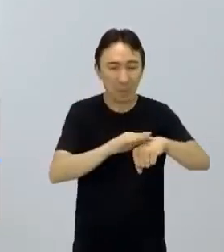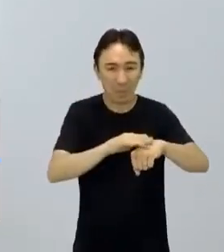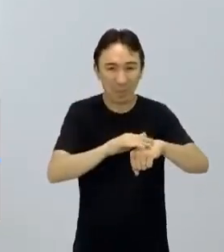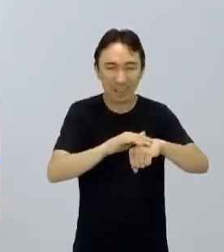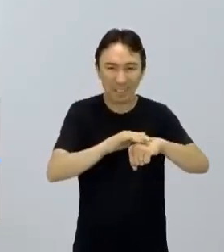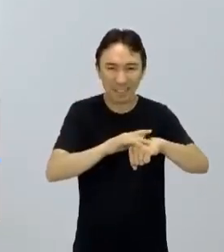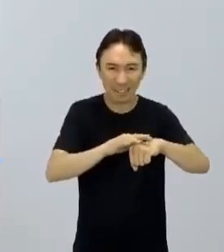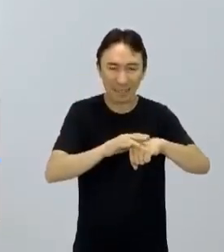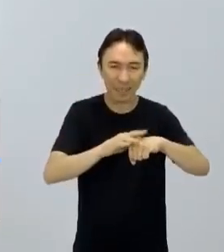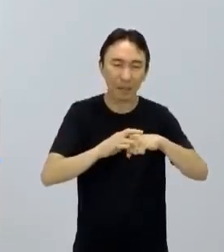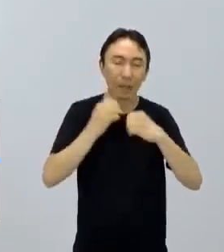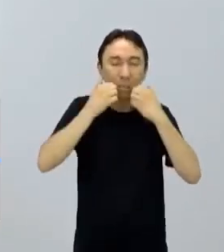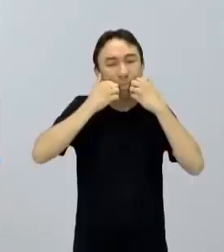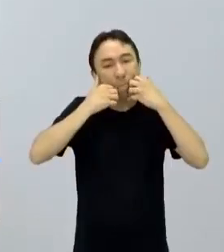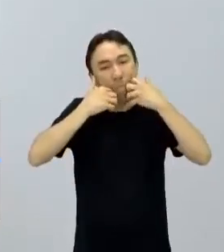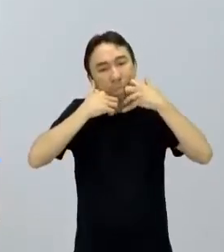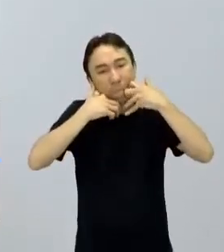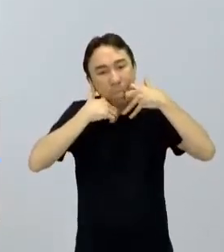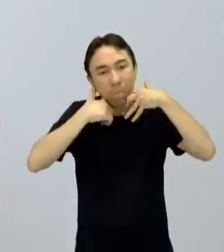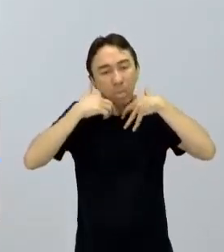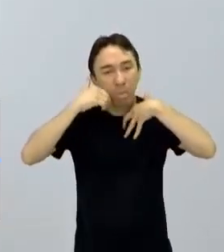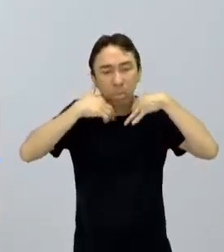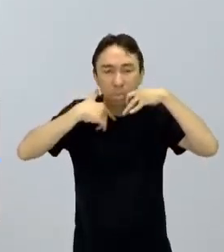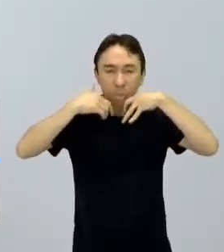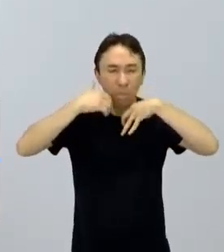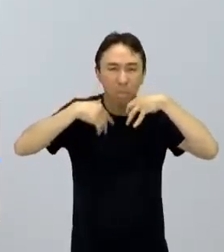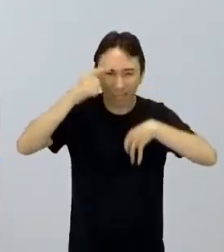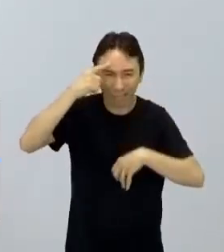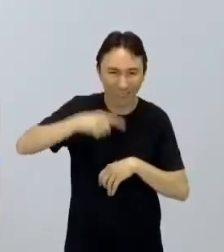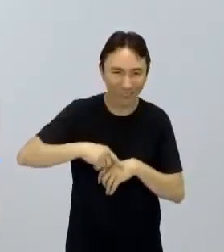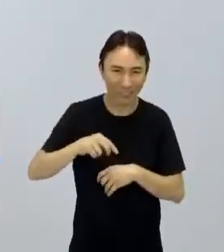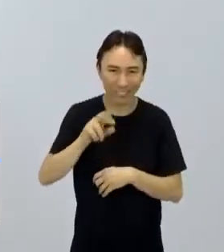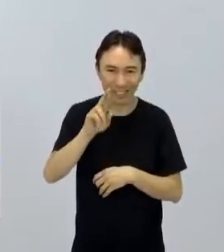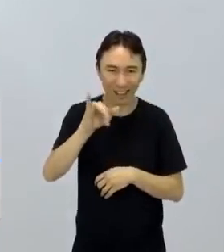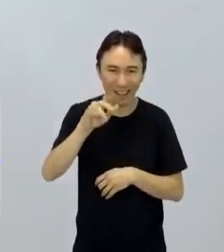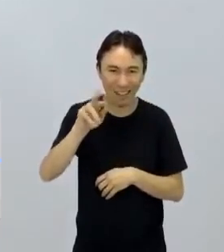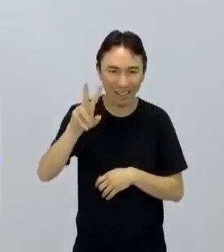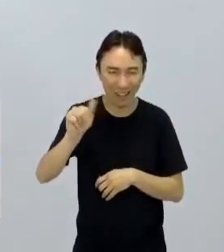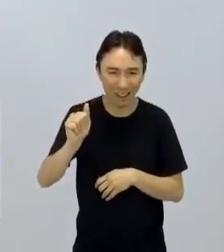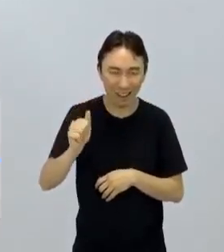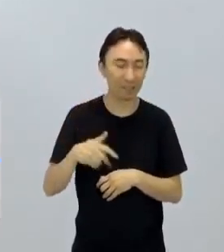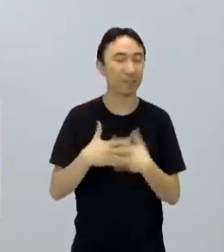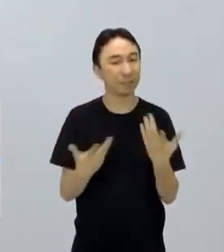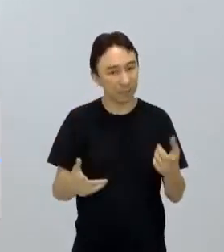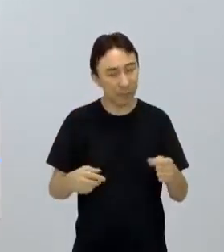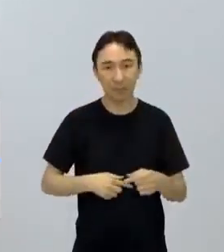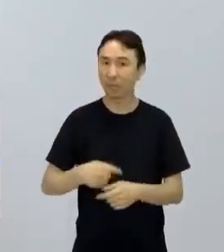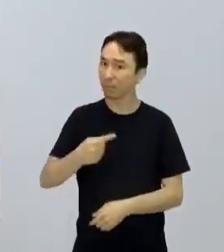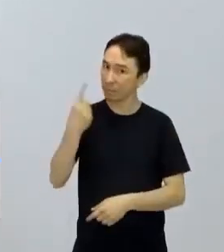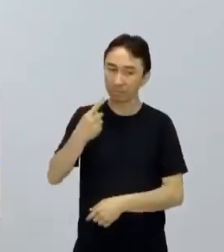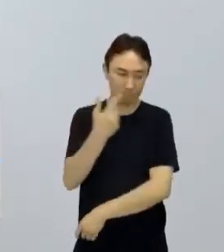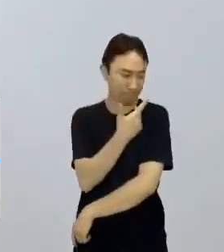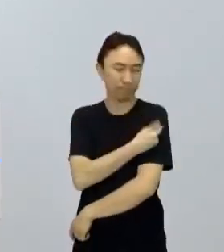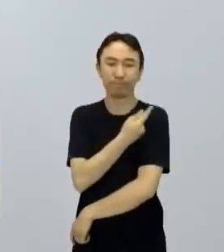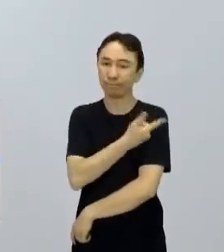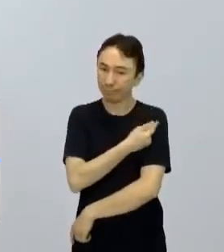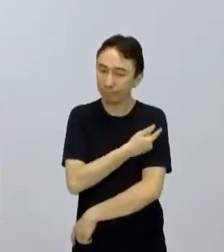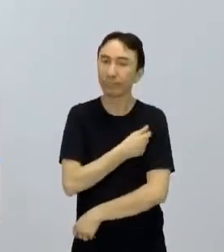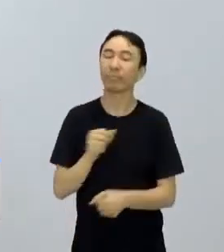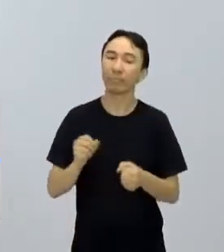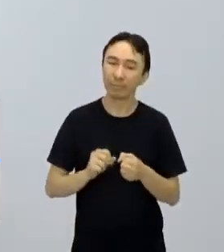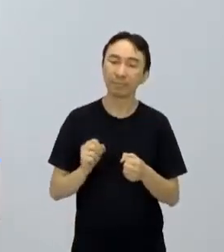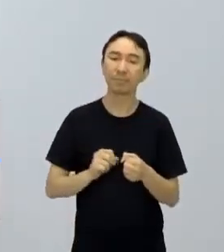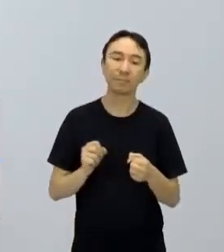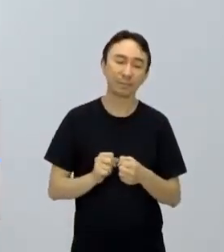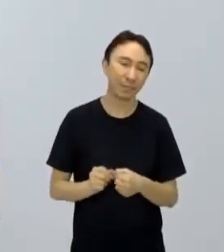muito séria. Tá? Então o Pasteur foi o que desenvolveu a primeira vacina aí contra a raiva. Bom, mas a gente está